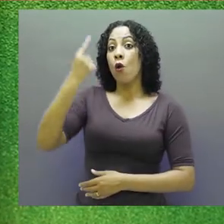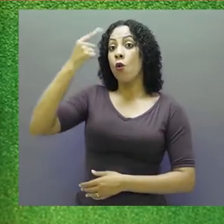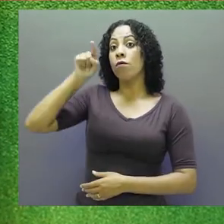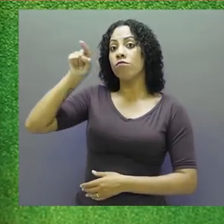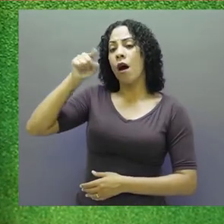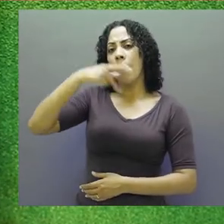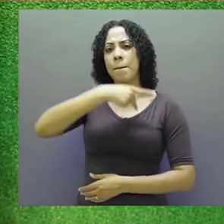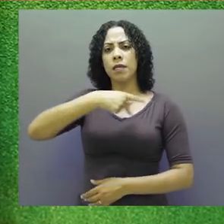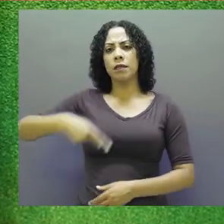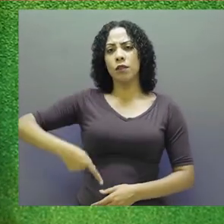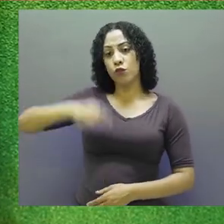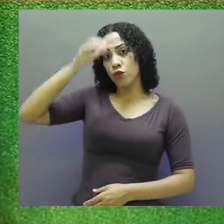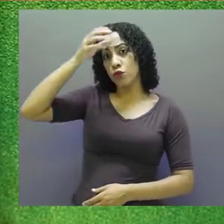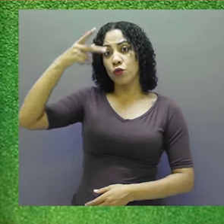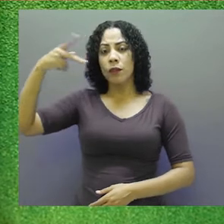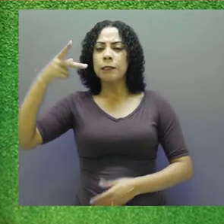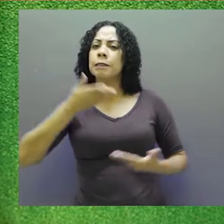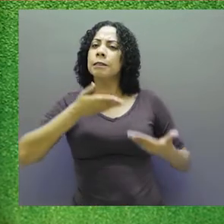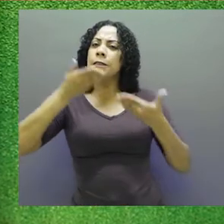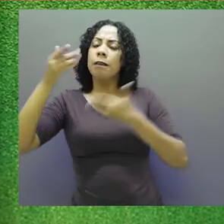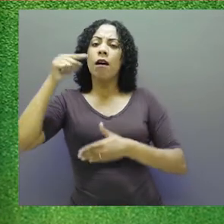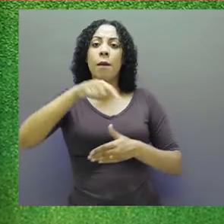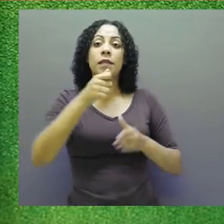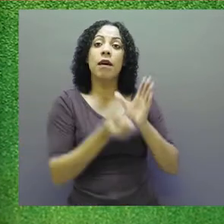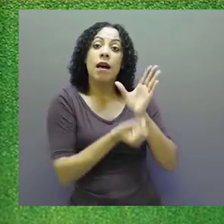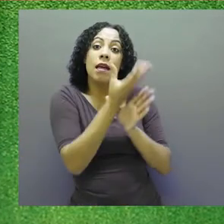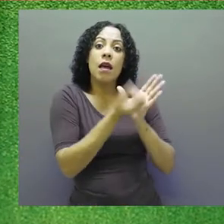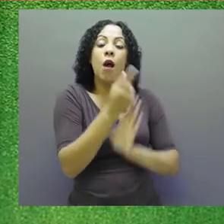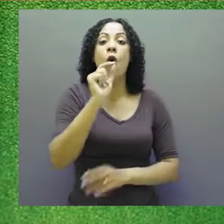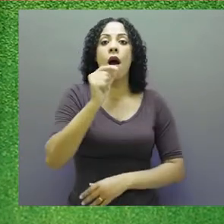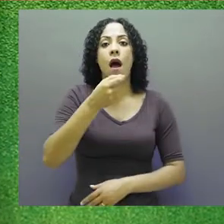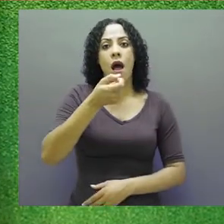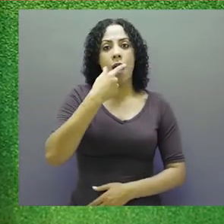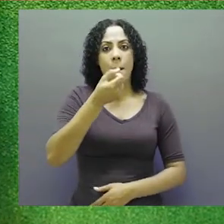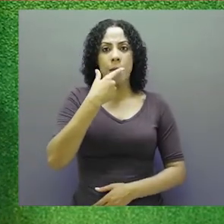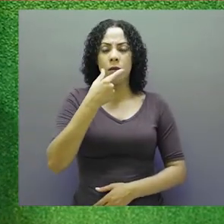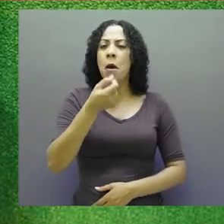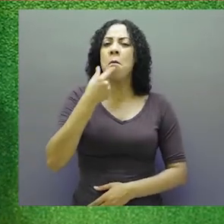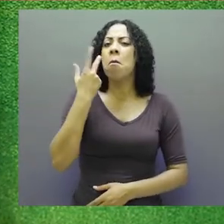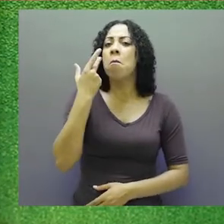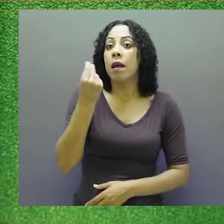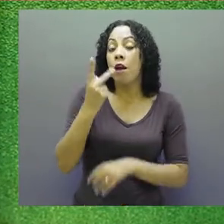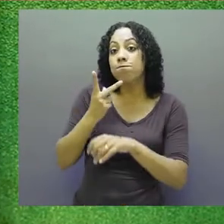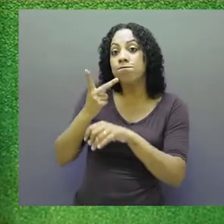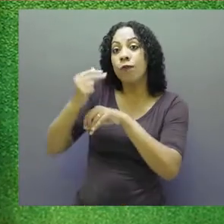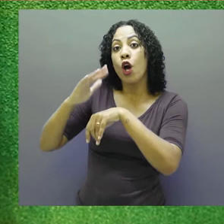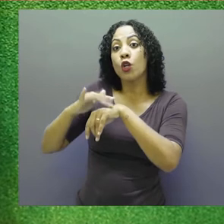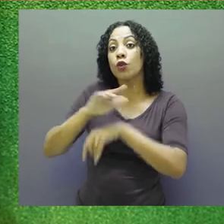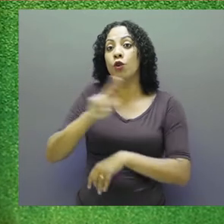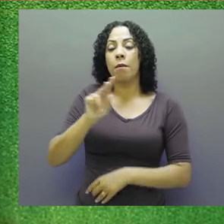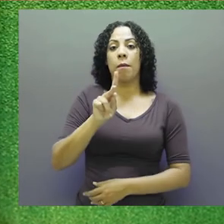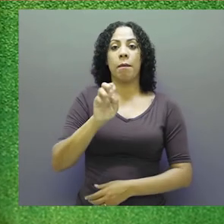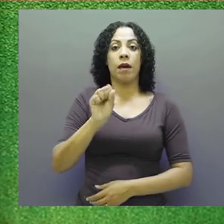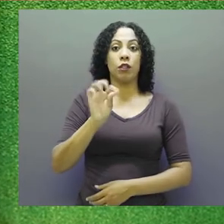A convite do presidente para fabricar remédios, soros, na verdade, contra uma doença